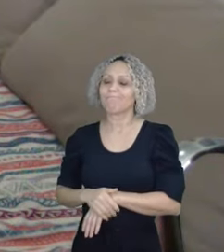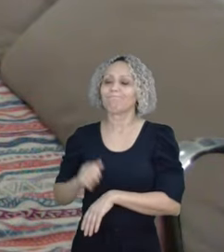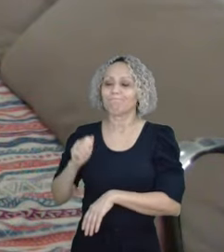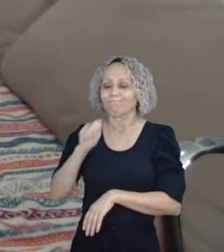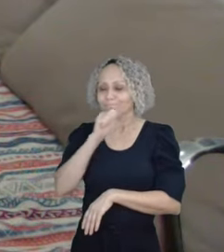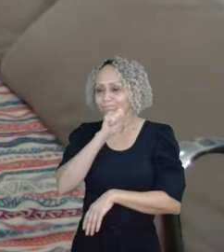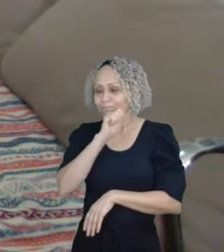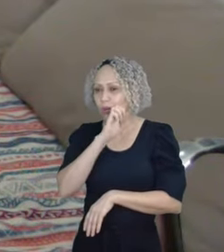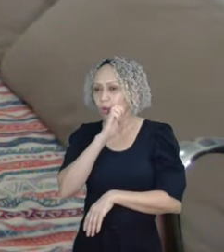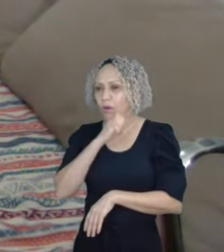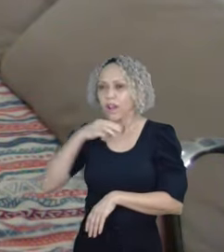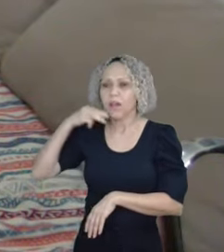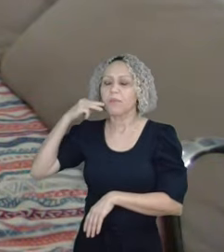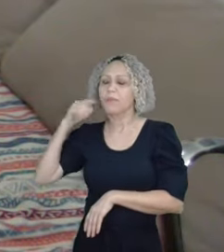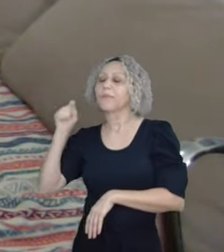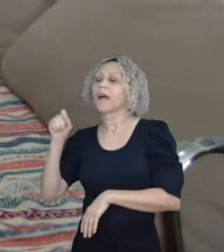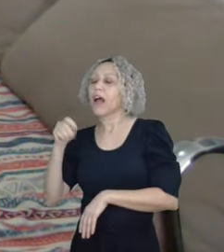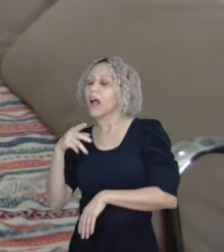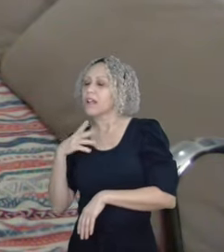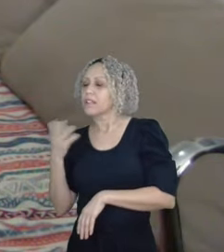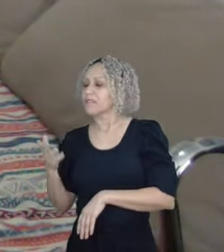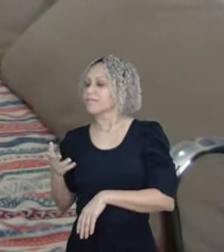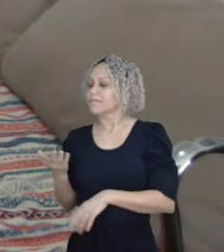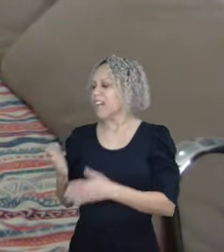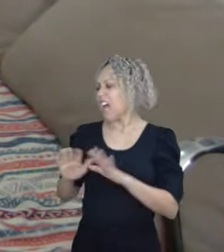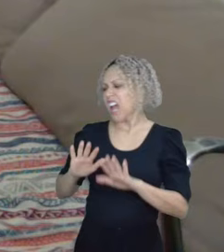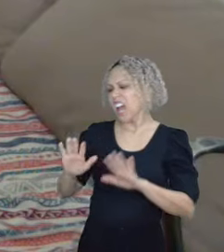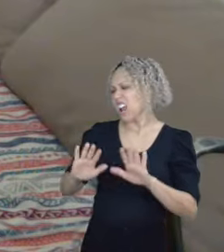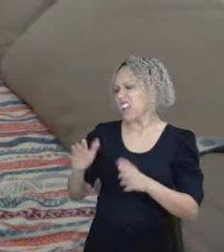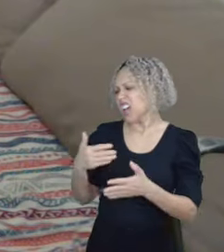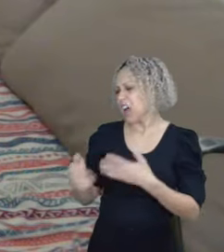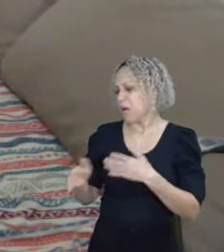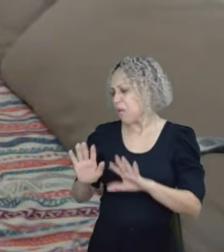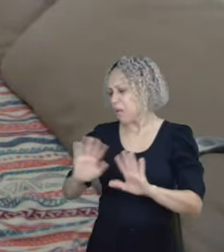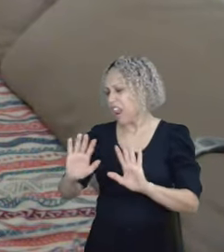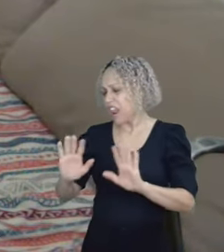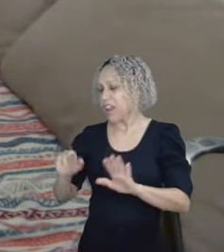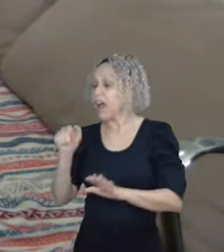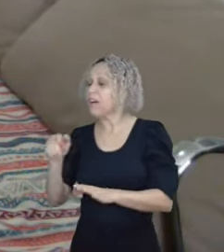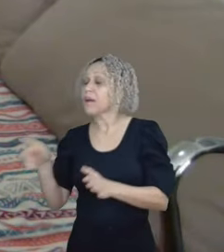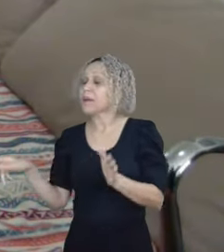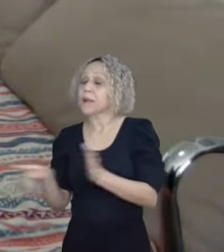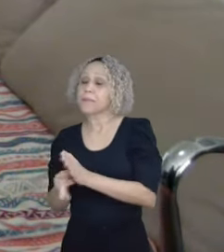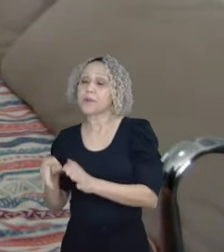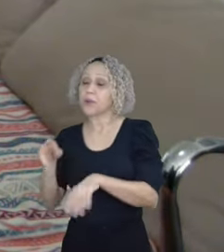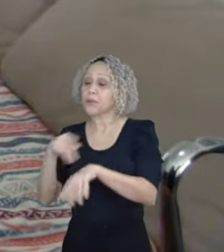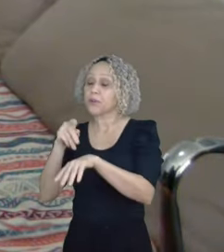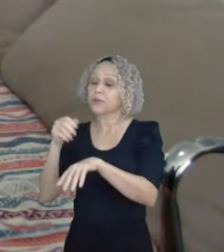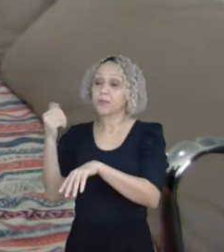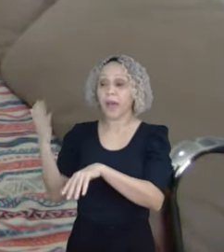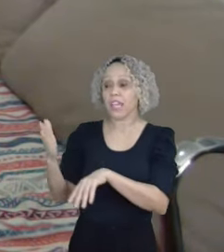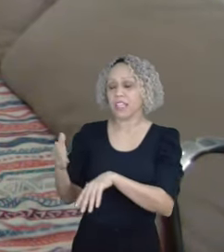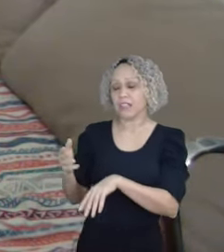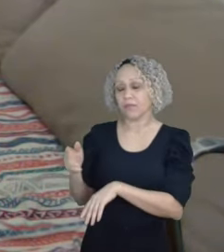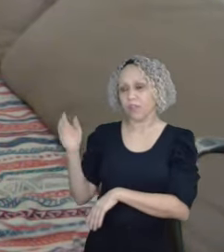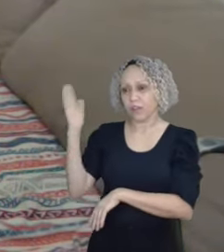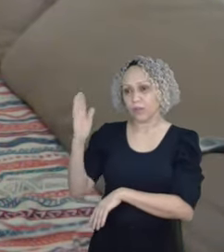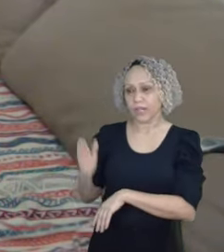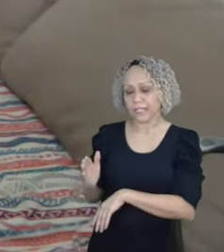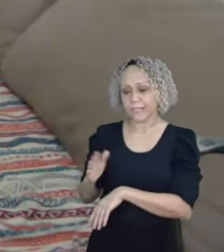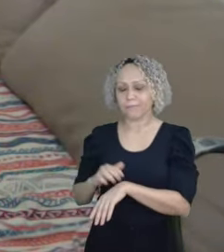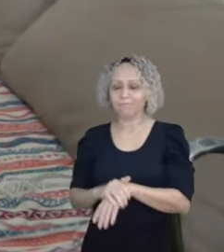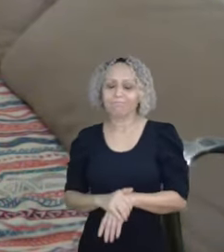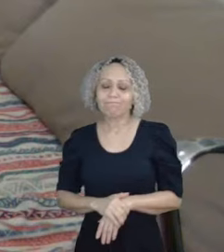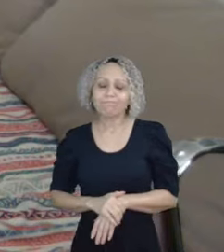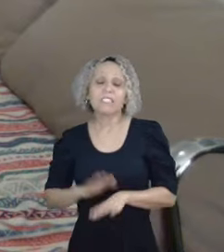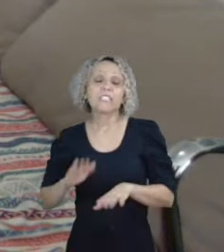como alterar o modo de funcionamento da rede, nem o modo de administração, o modus operandi da rede, e aí isso fez o ministro